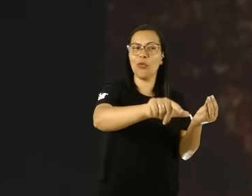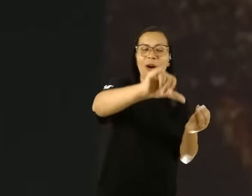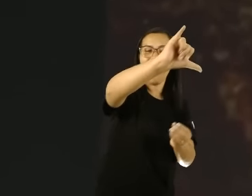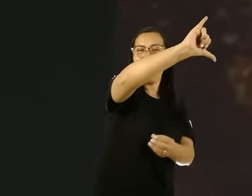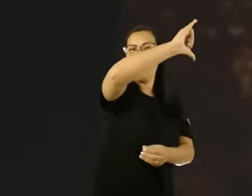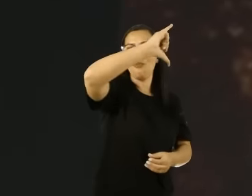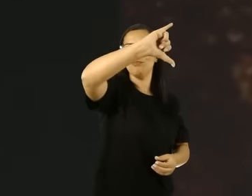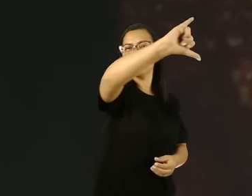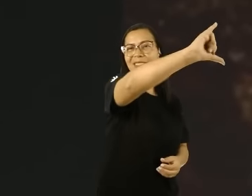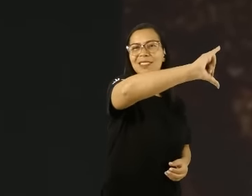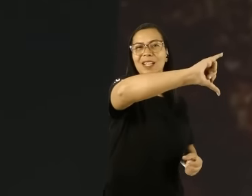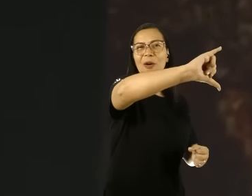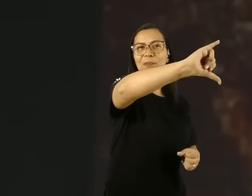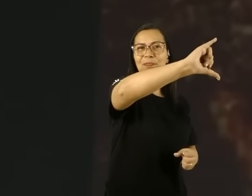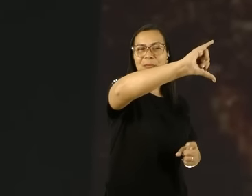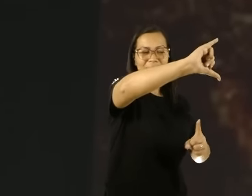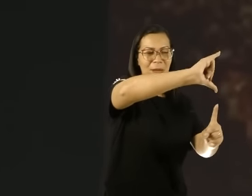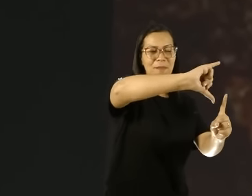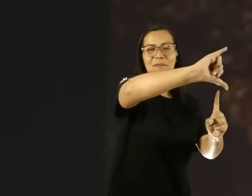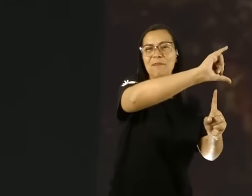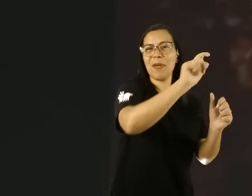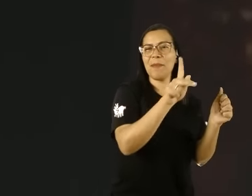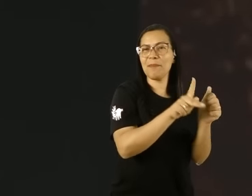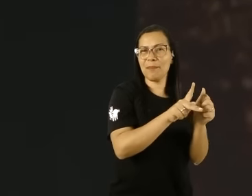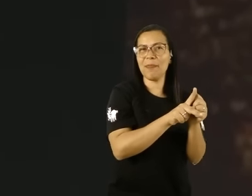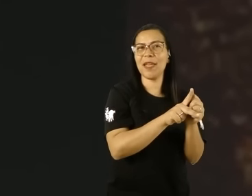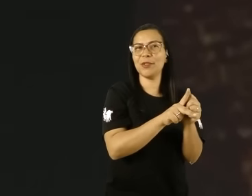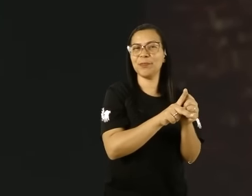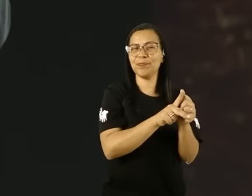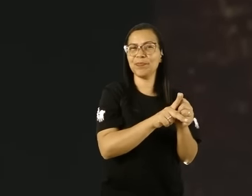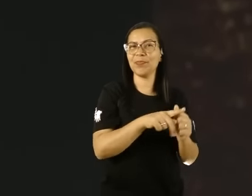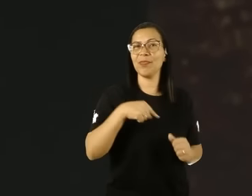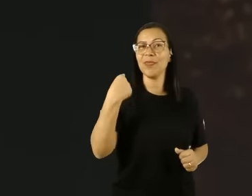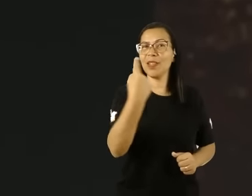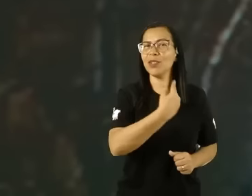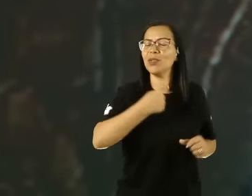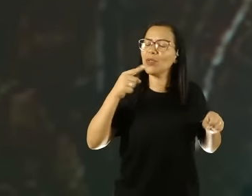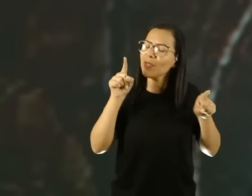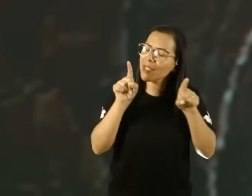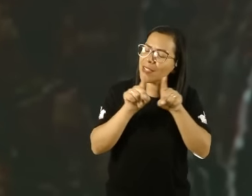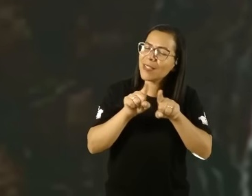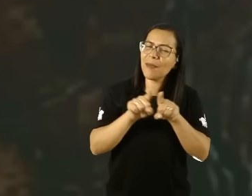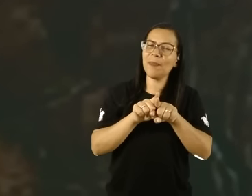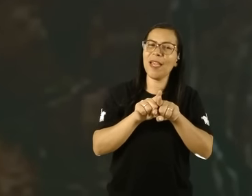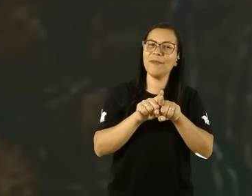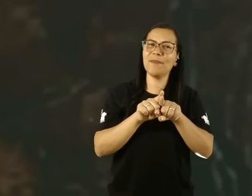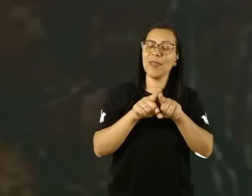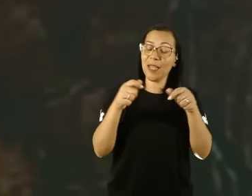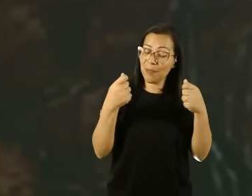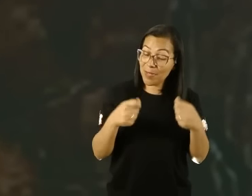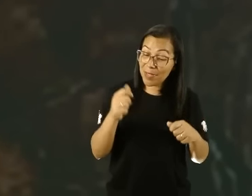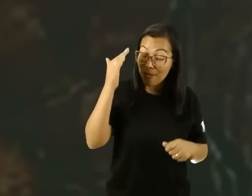que te negou, para ir atrás de um discípulo que te renegou, para ir lá buscar e fazer comida para ele. Você não tem noção do valor que você tem para Deus. Jesus